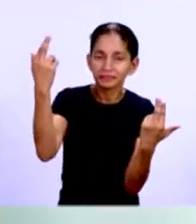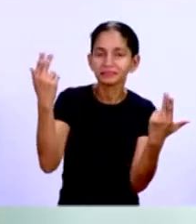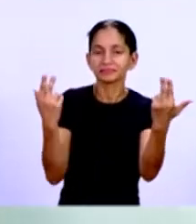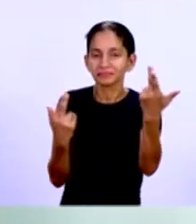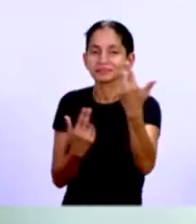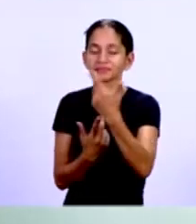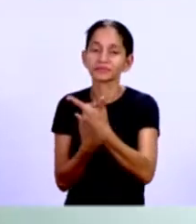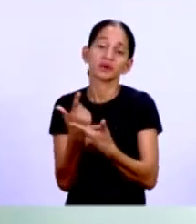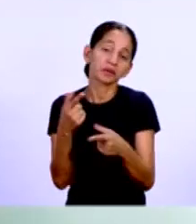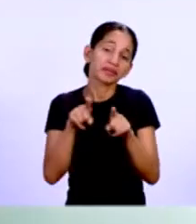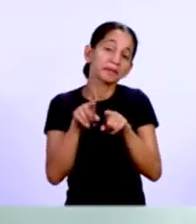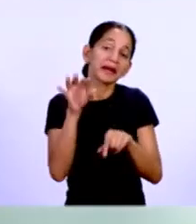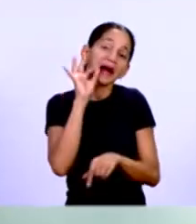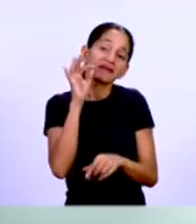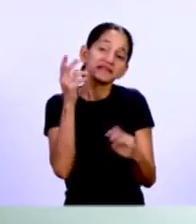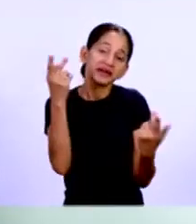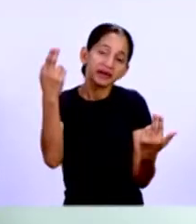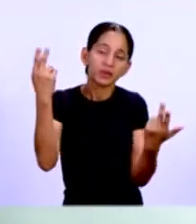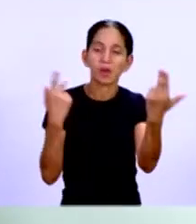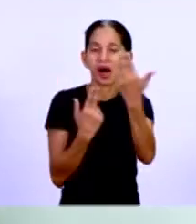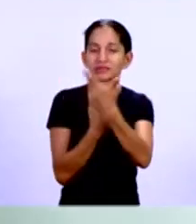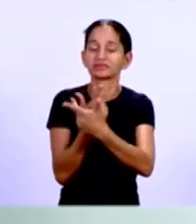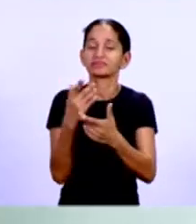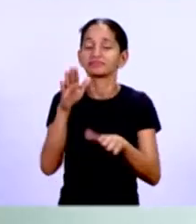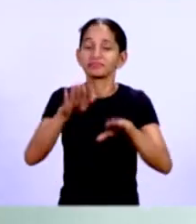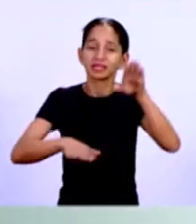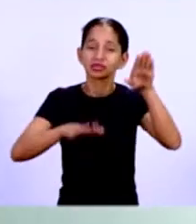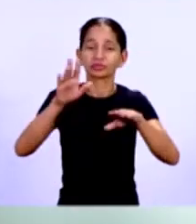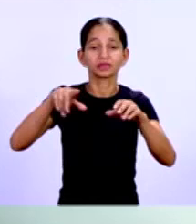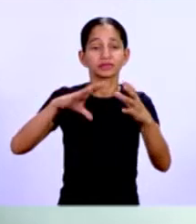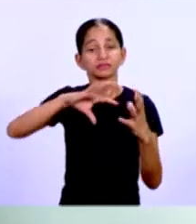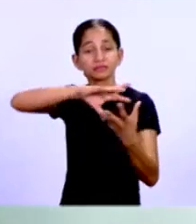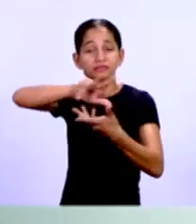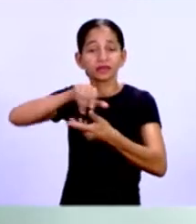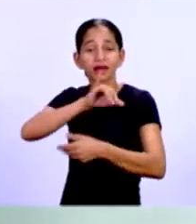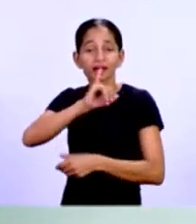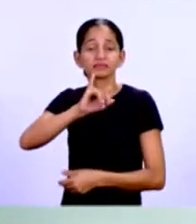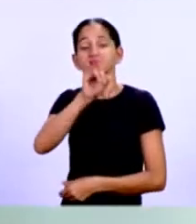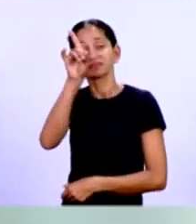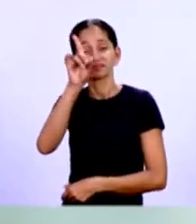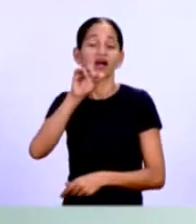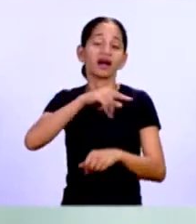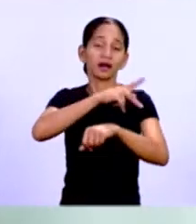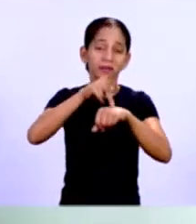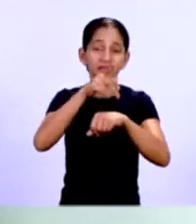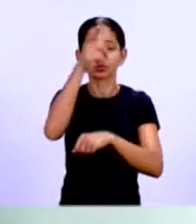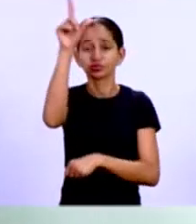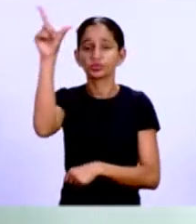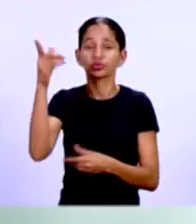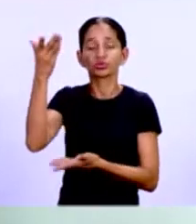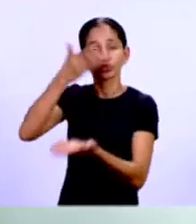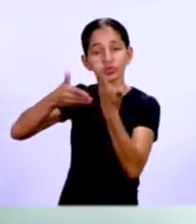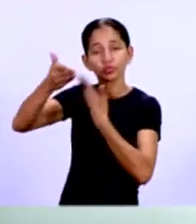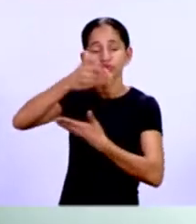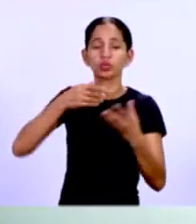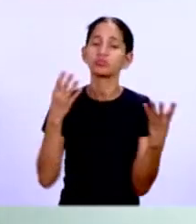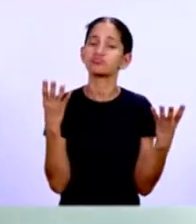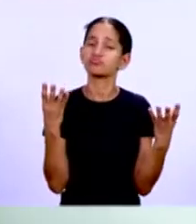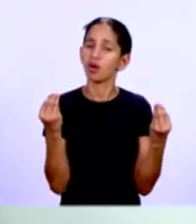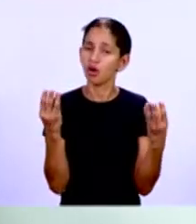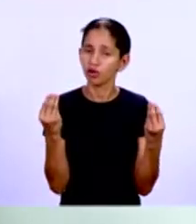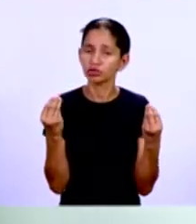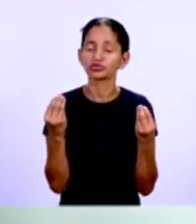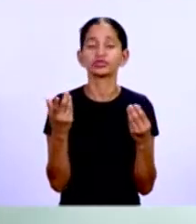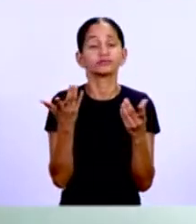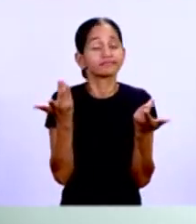da soja, porque são produtos que são comercializados no mercado internacional e muitas vezes a cotação internacional influencia quase que diretamente o